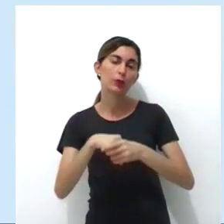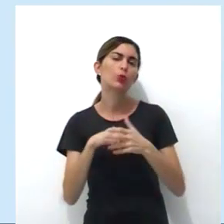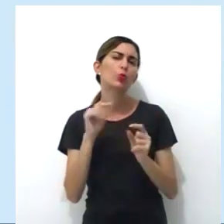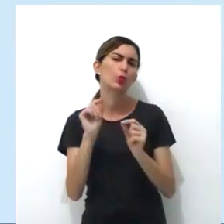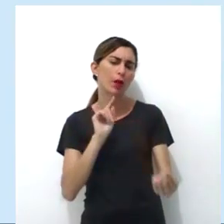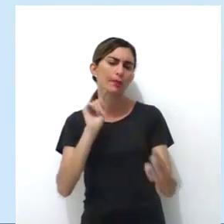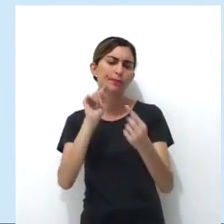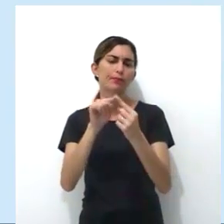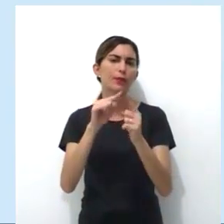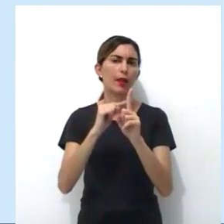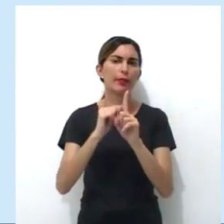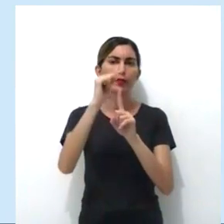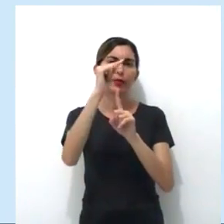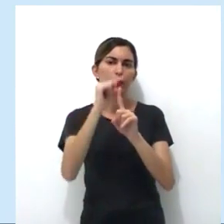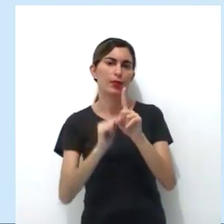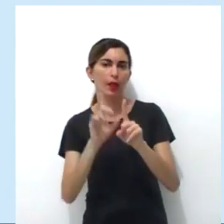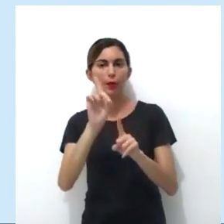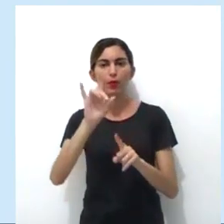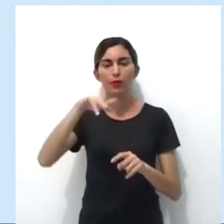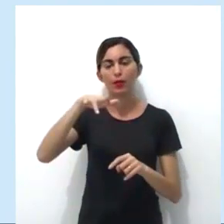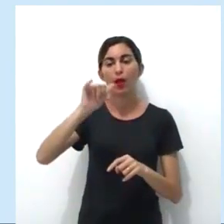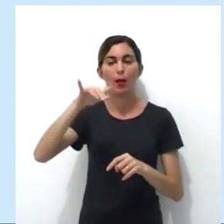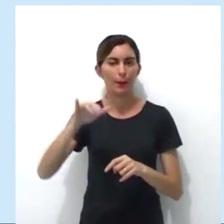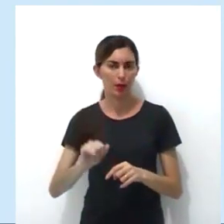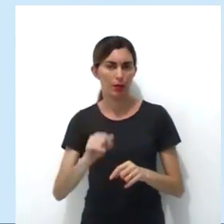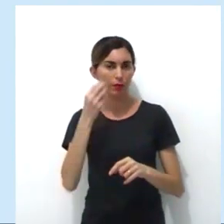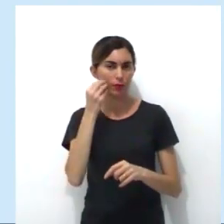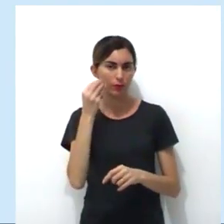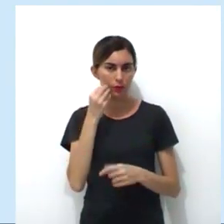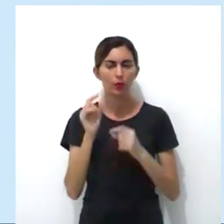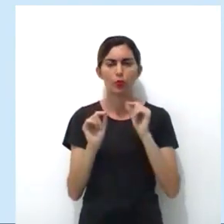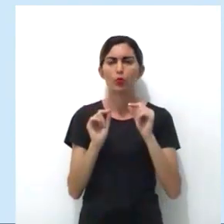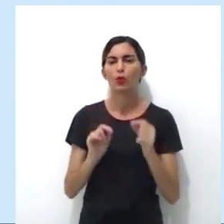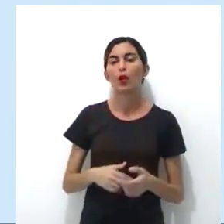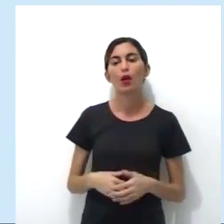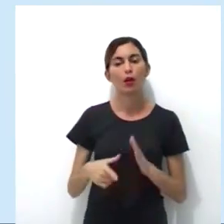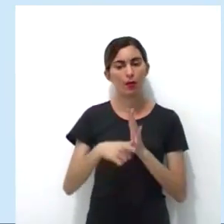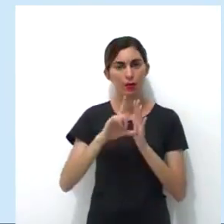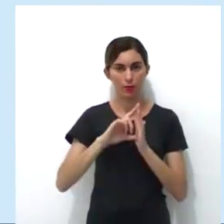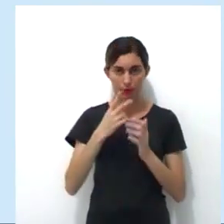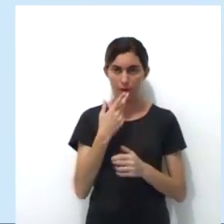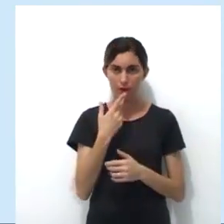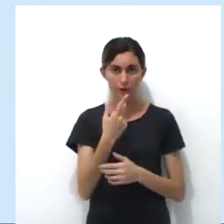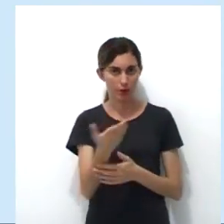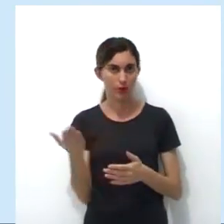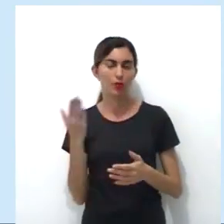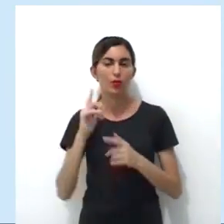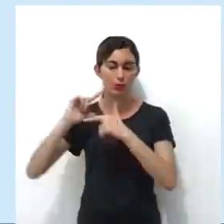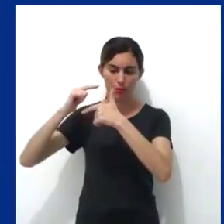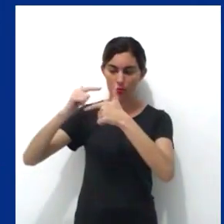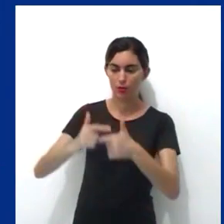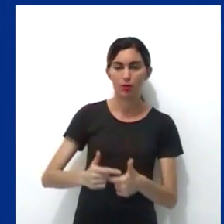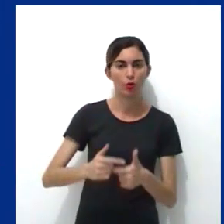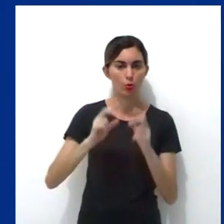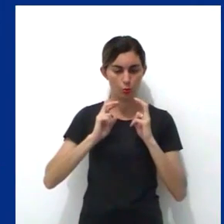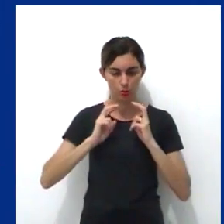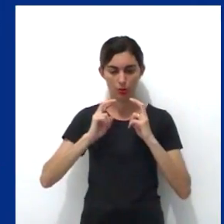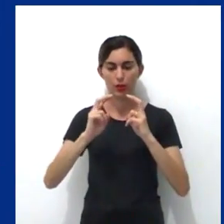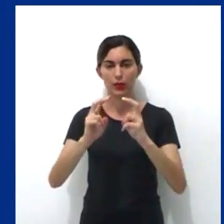de Pernambuco, que é a tradição do trem do forró. Olha aí, ó, o trem do forró, o pessoal se divertindo lá